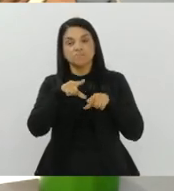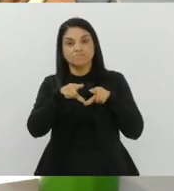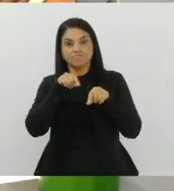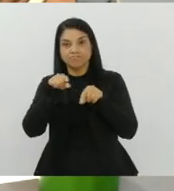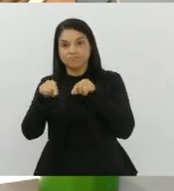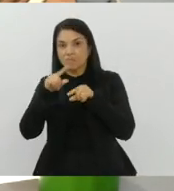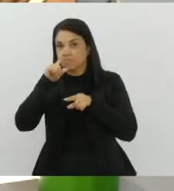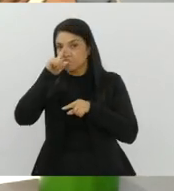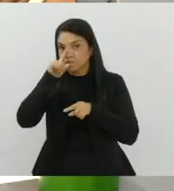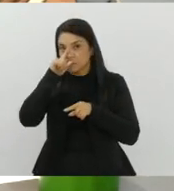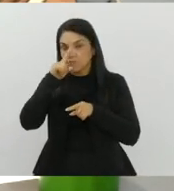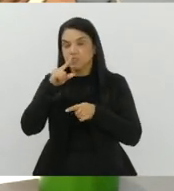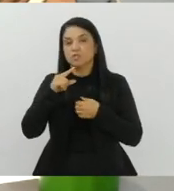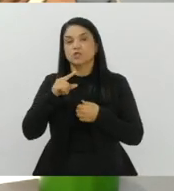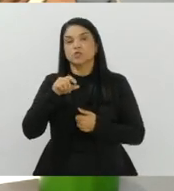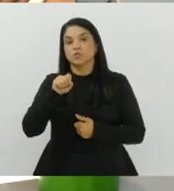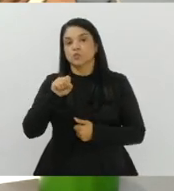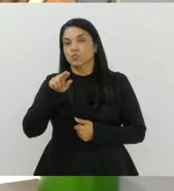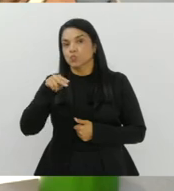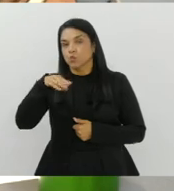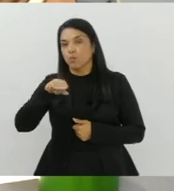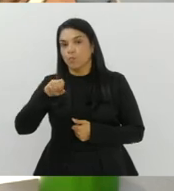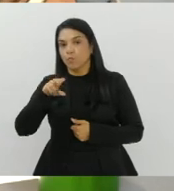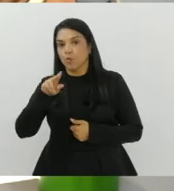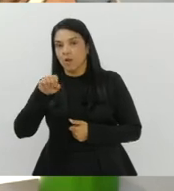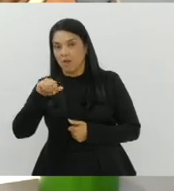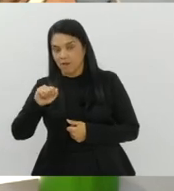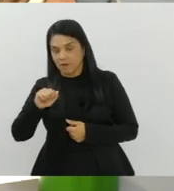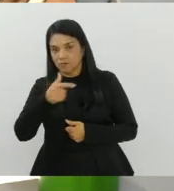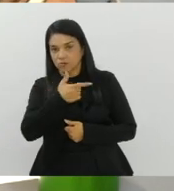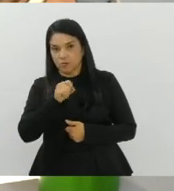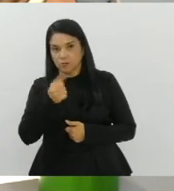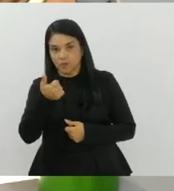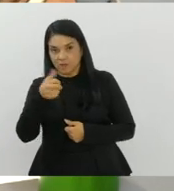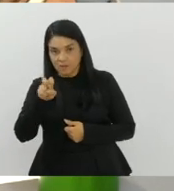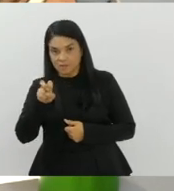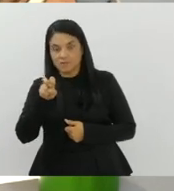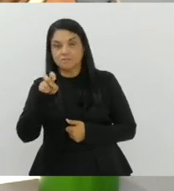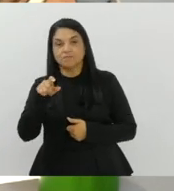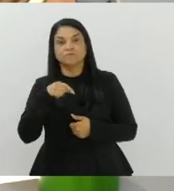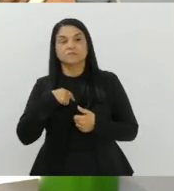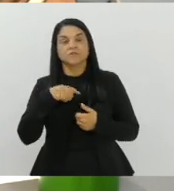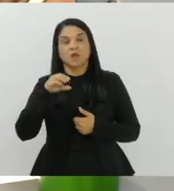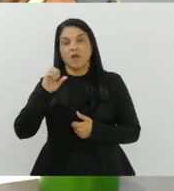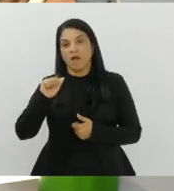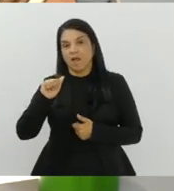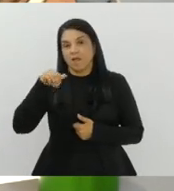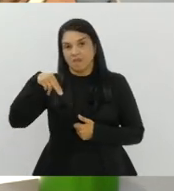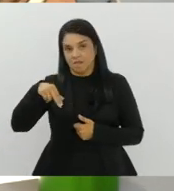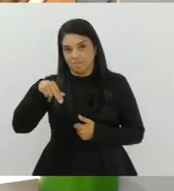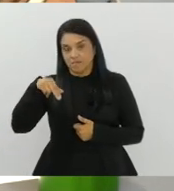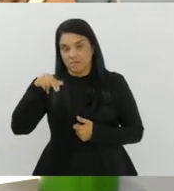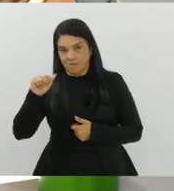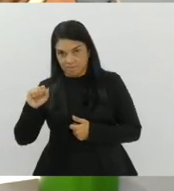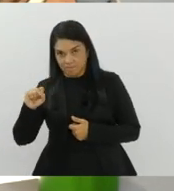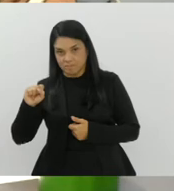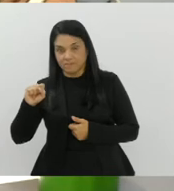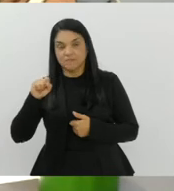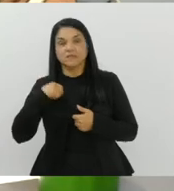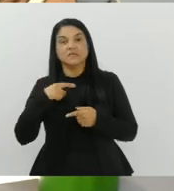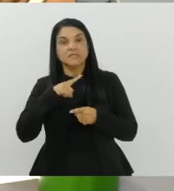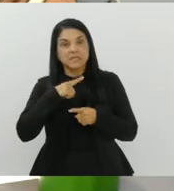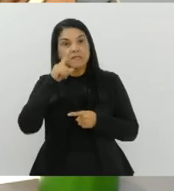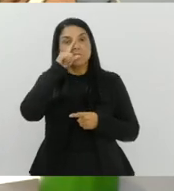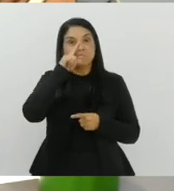tem a súmula 27 de 2015 da ANS, que ela fala que as operadoras de planos de saúde não pode haver a seleção de risco. Mas